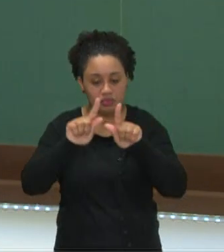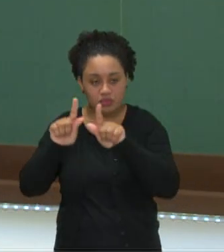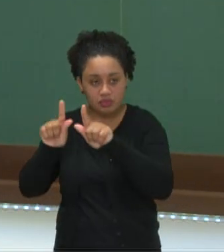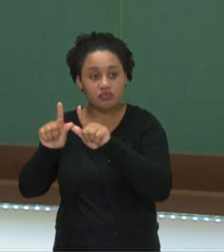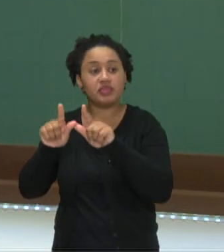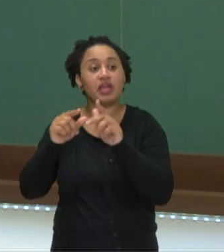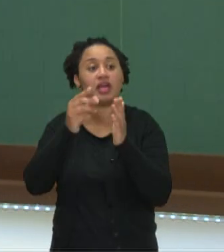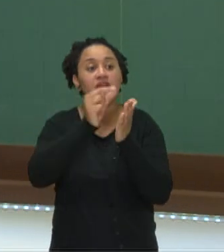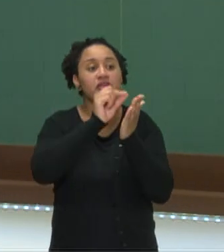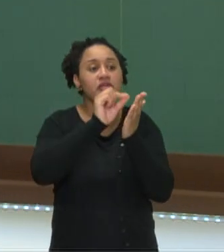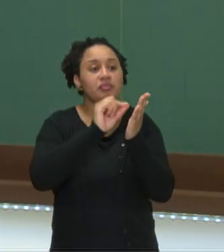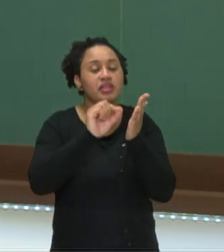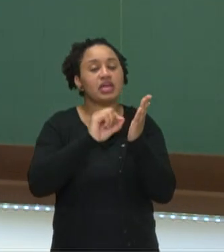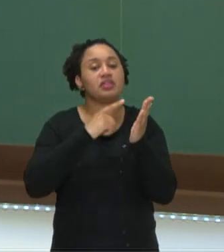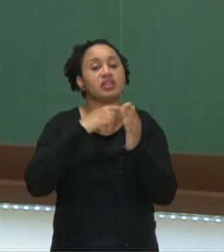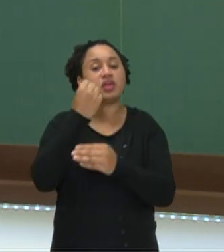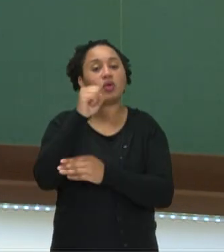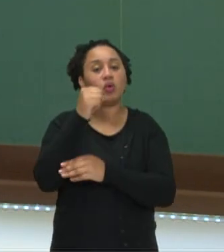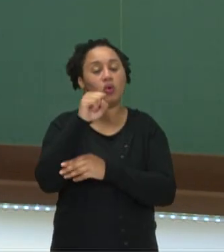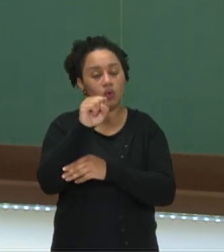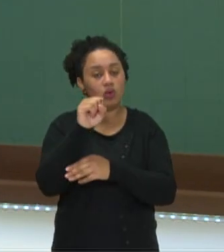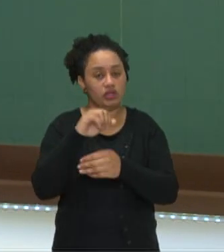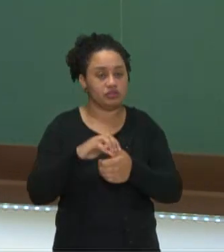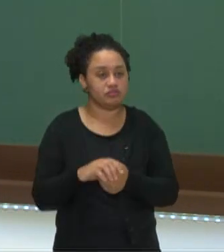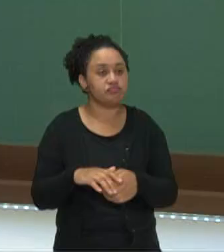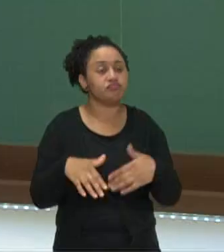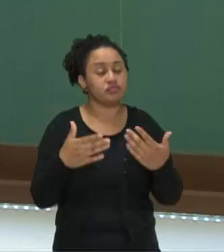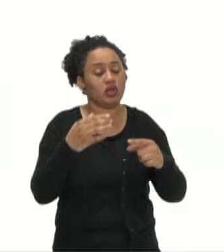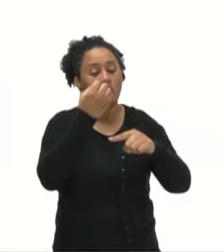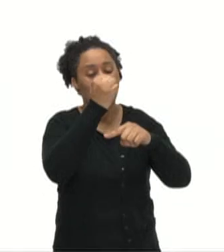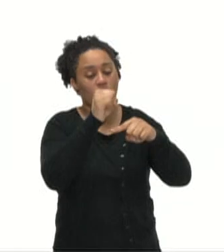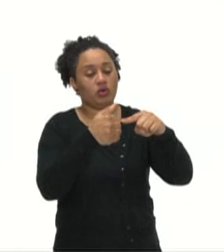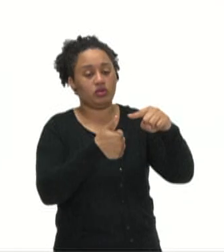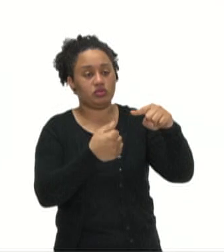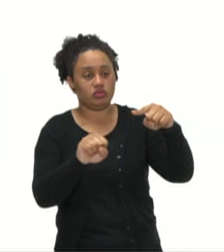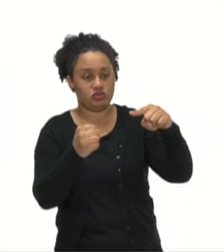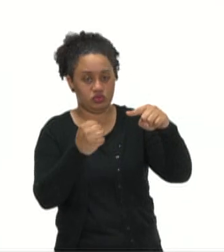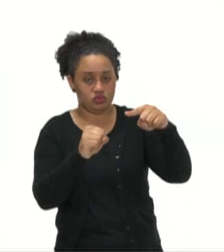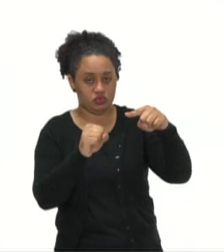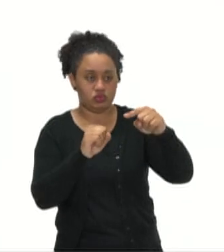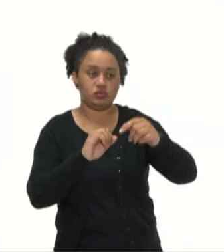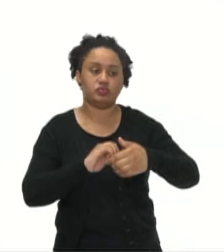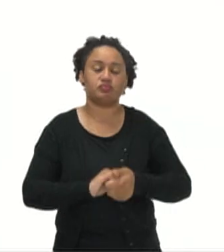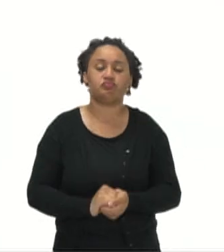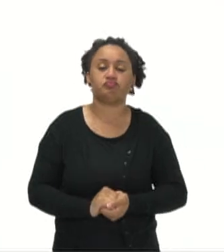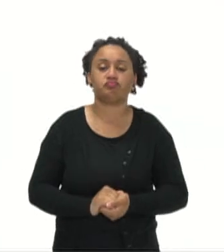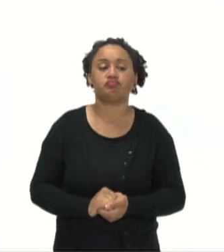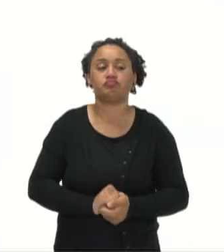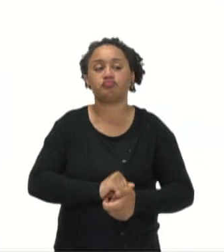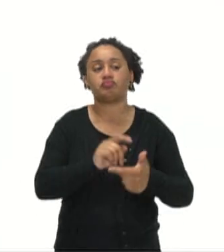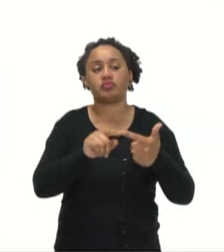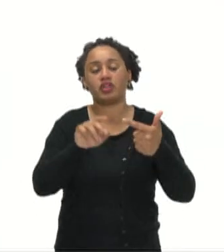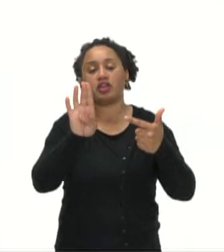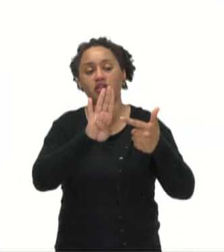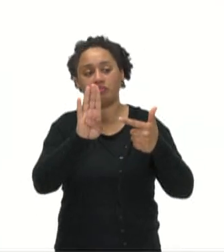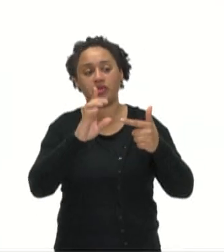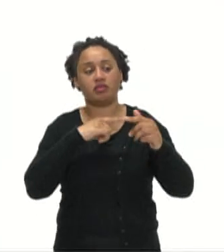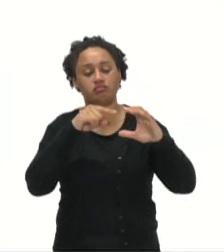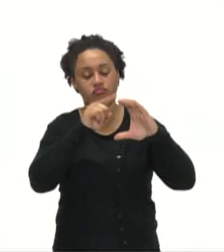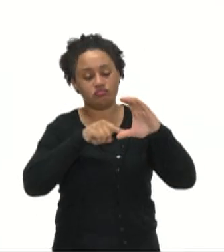e pintado a gente tem 8 quadradinhos aí. Então, fica 8 de um total de 18. Na letra